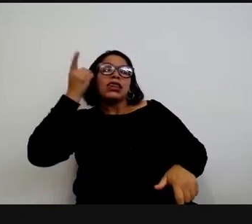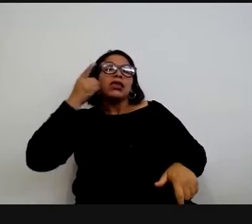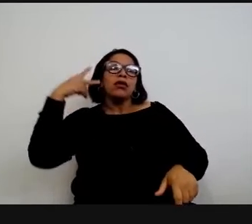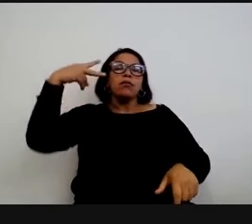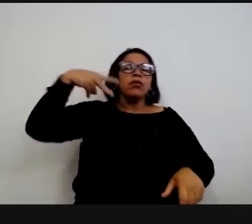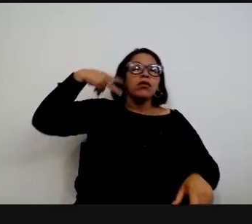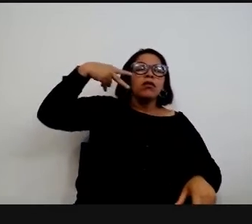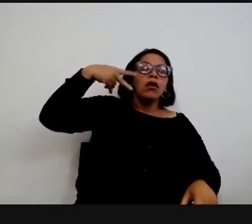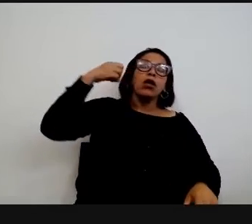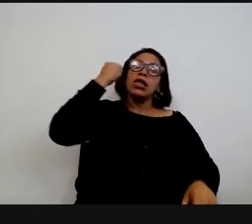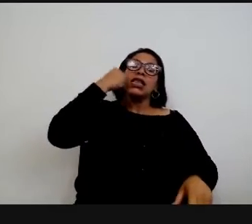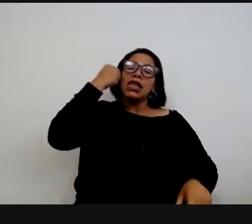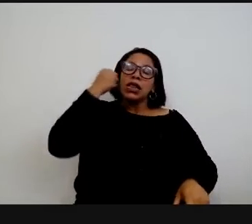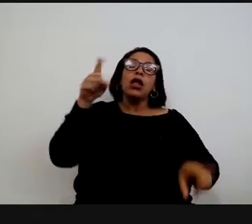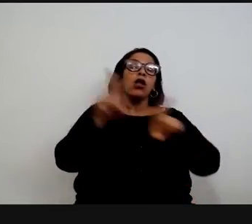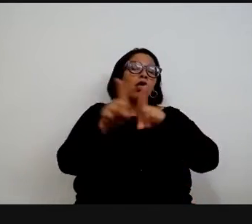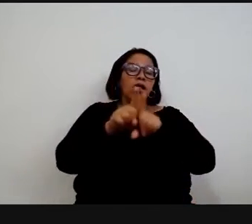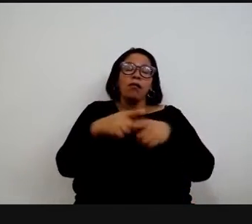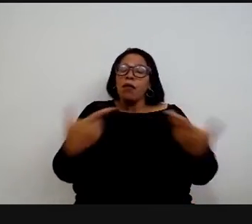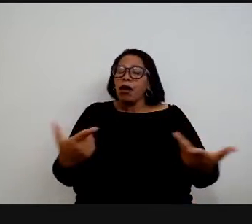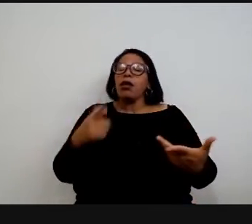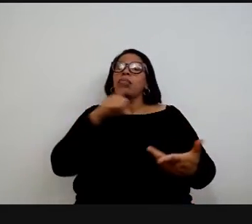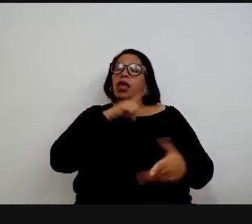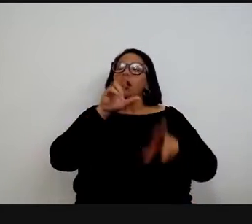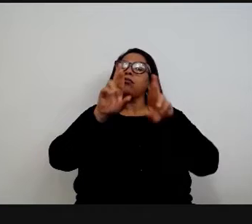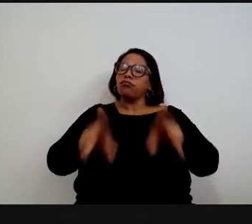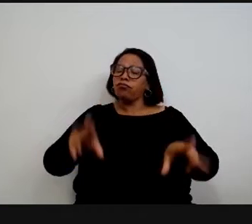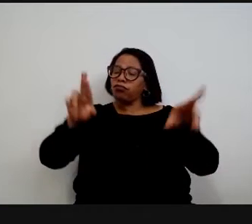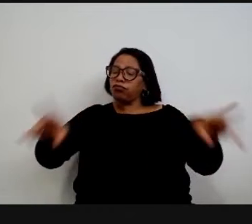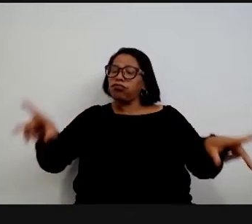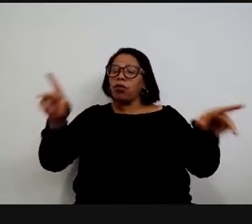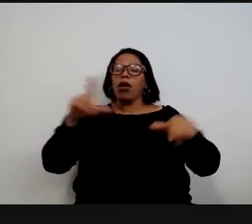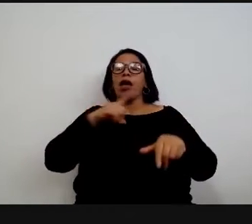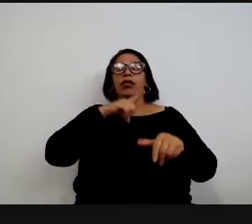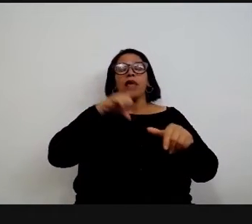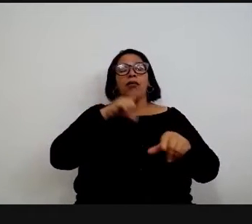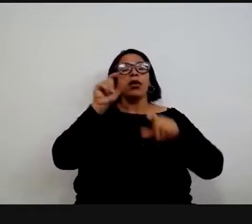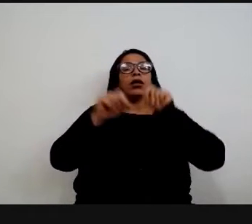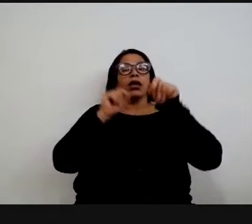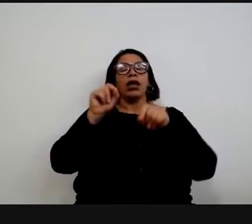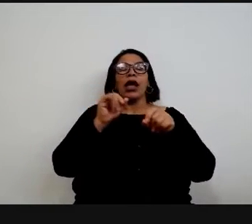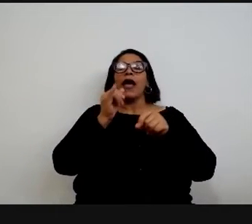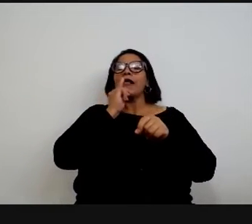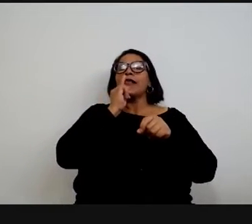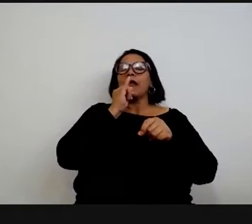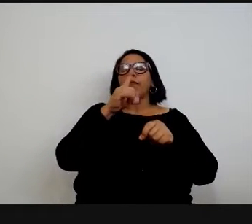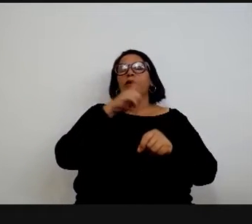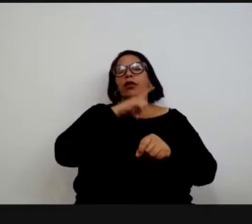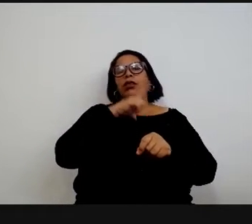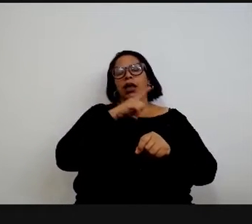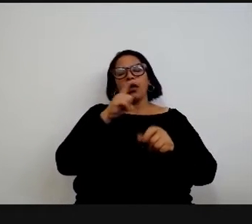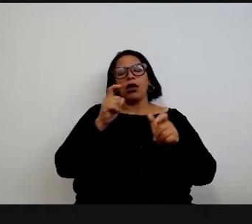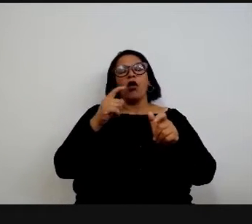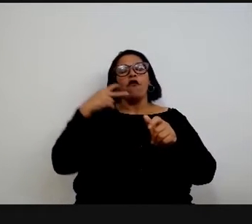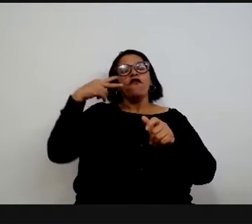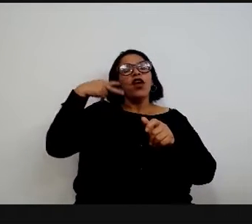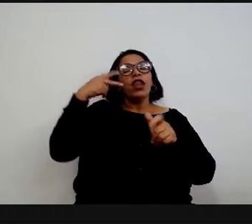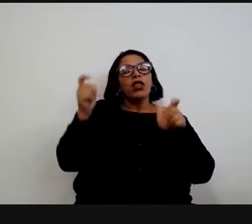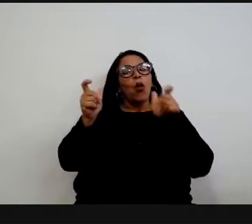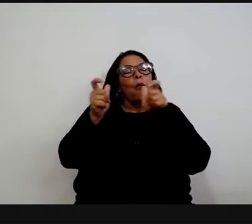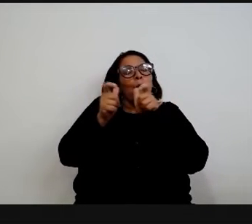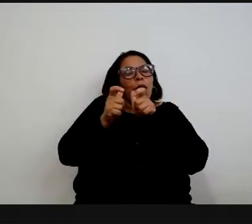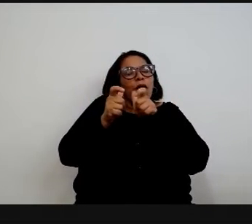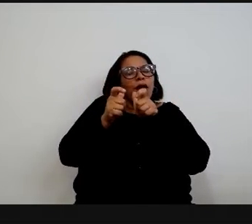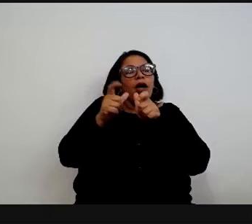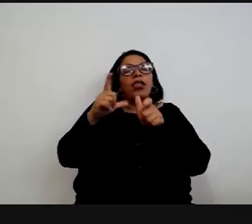tem também. Então, a gente falava isso há um tempo, né, Flória, no encontro da Abel. Se de repente você tem uma Câmara pequena, tem um cara que